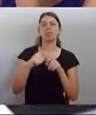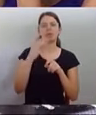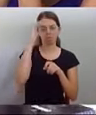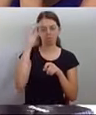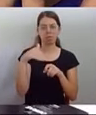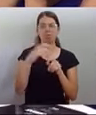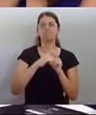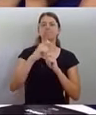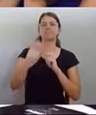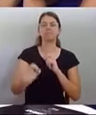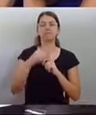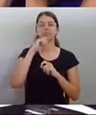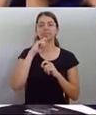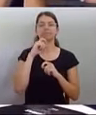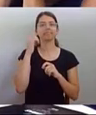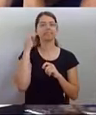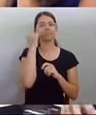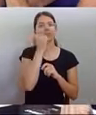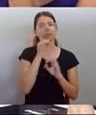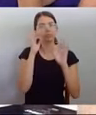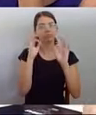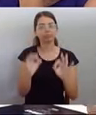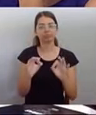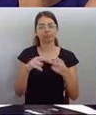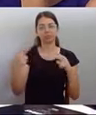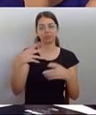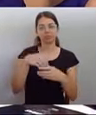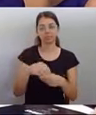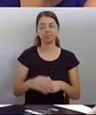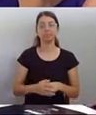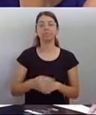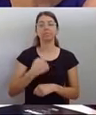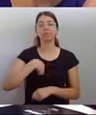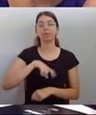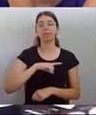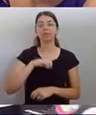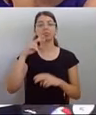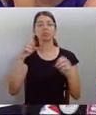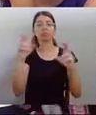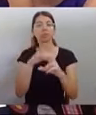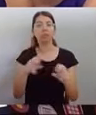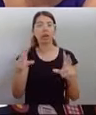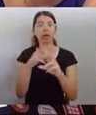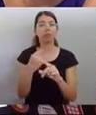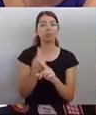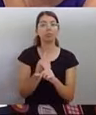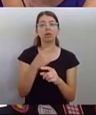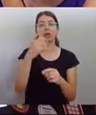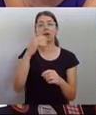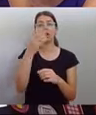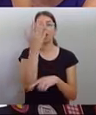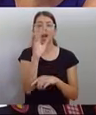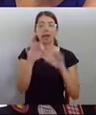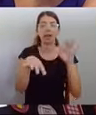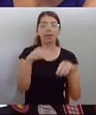tornar-se extrema no nosso concelho. Nós não temos notícia de ter havido plantação de árvores nos